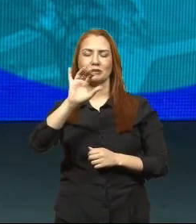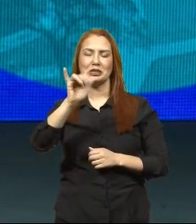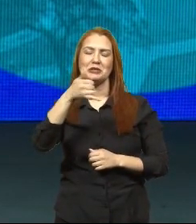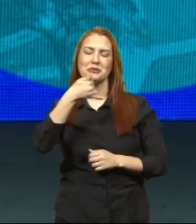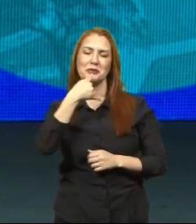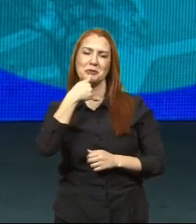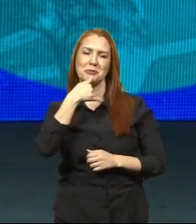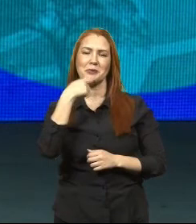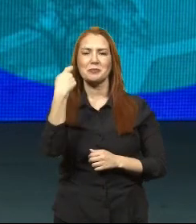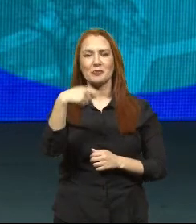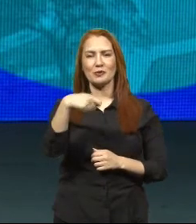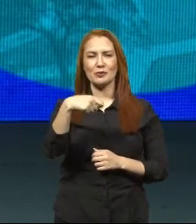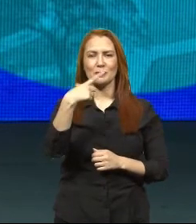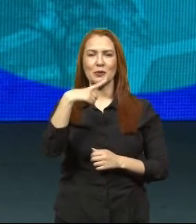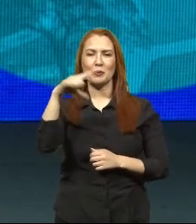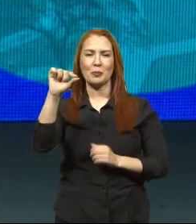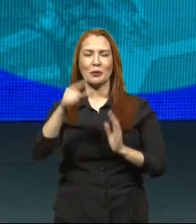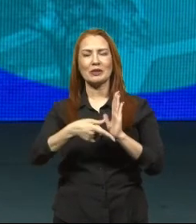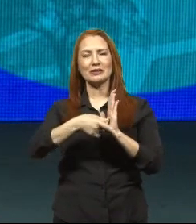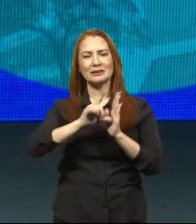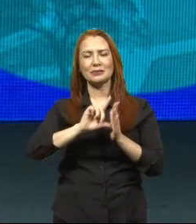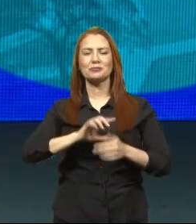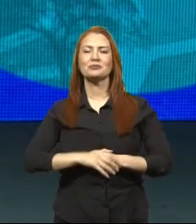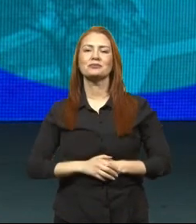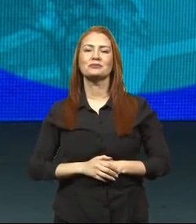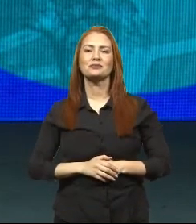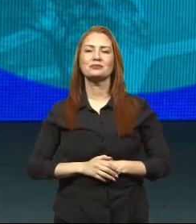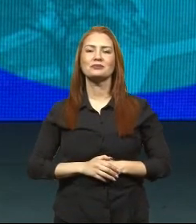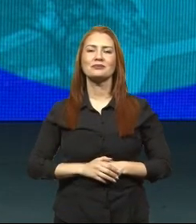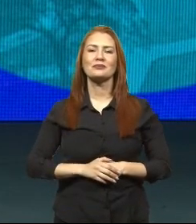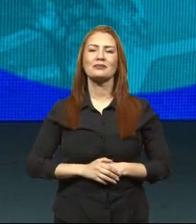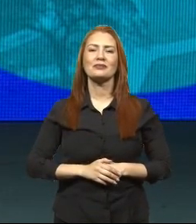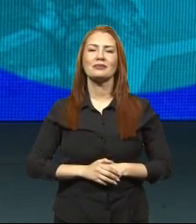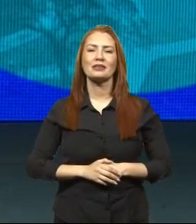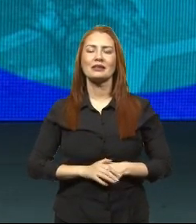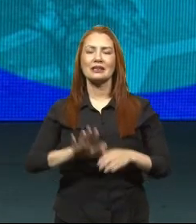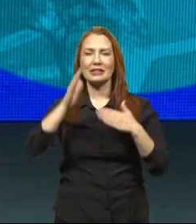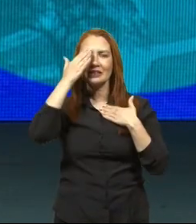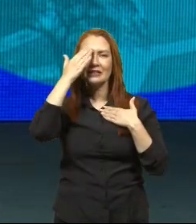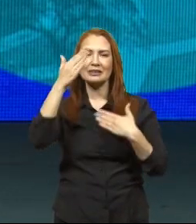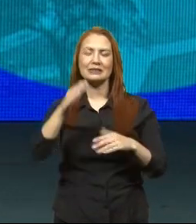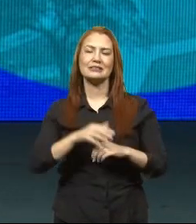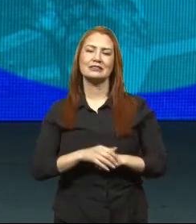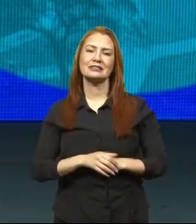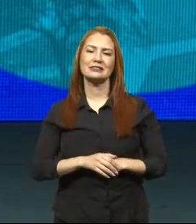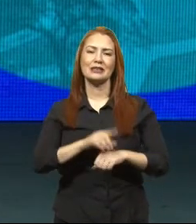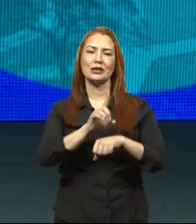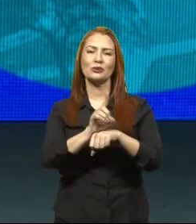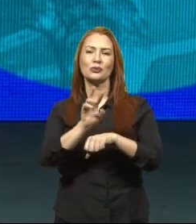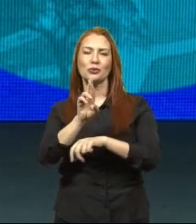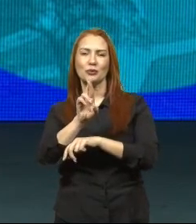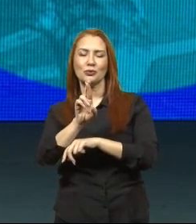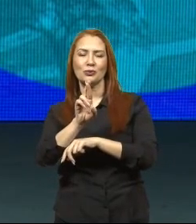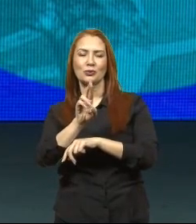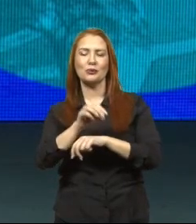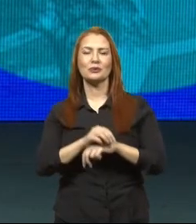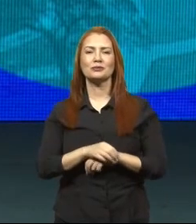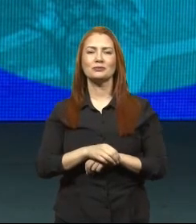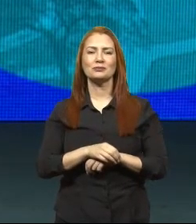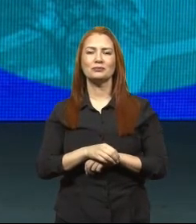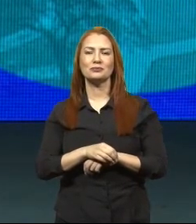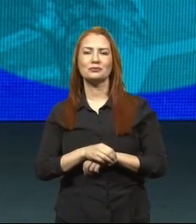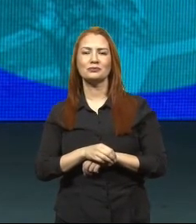um pouco antes do nosso programa, e agradecer o Dr. Milton